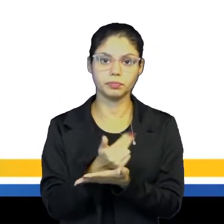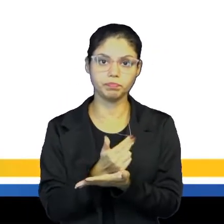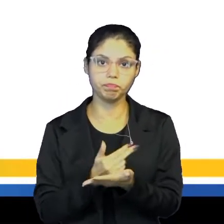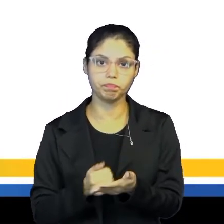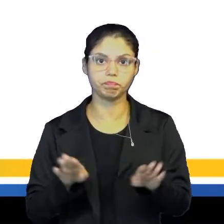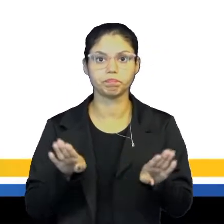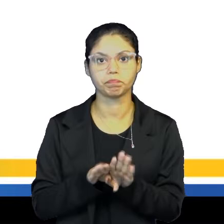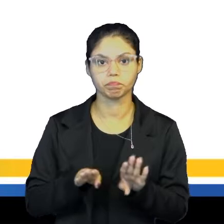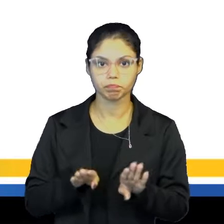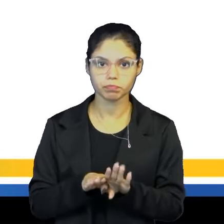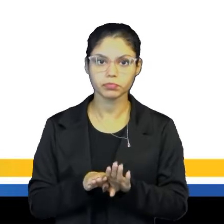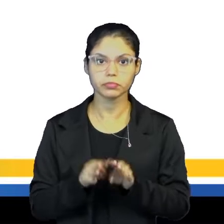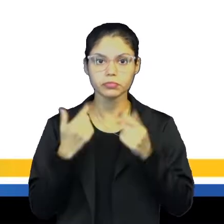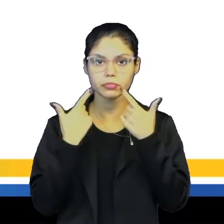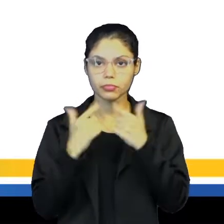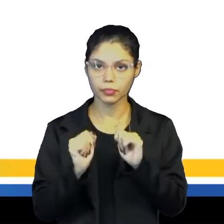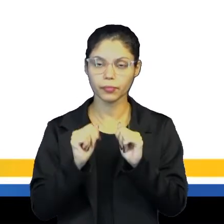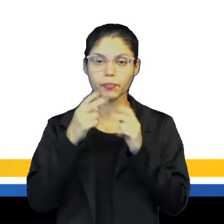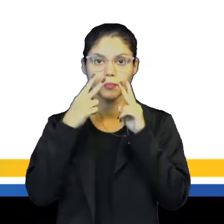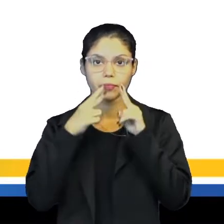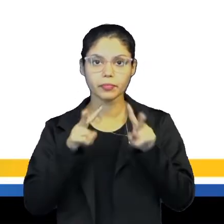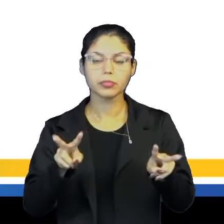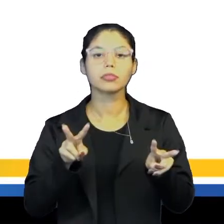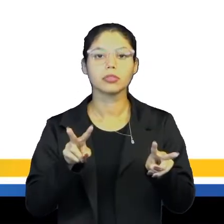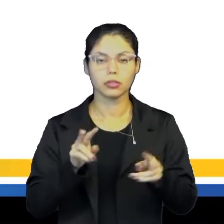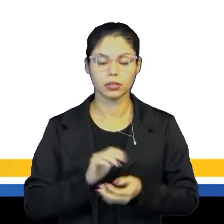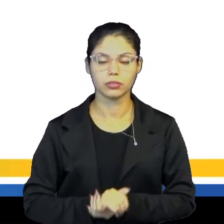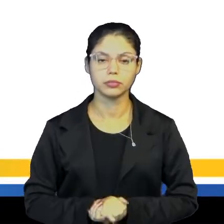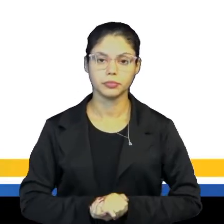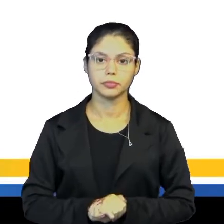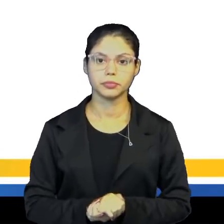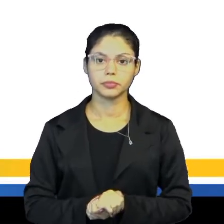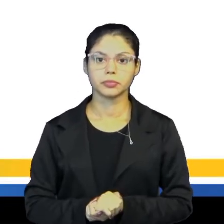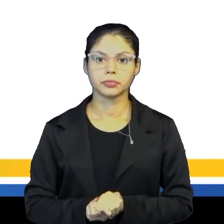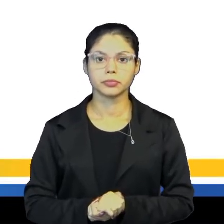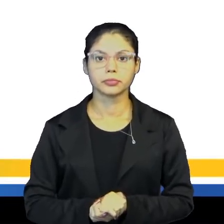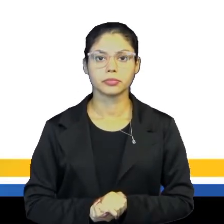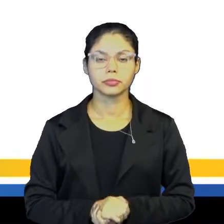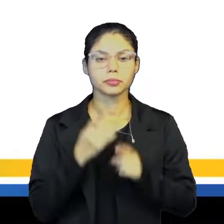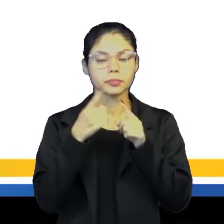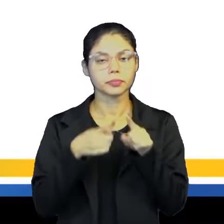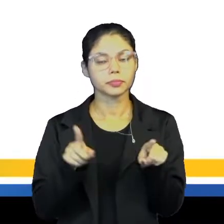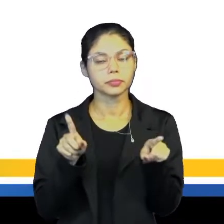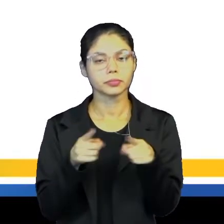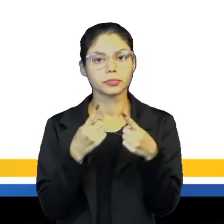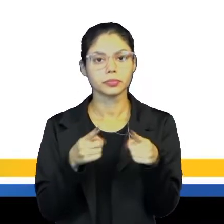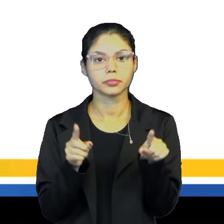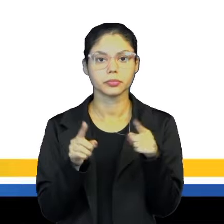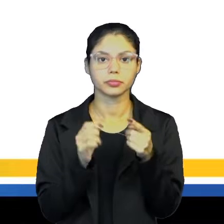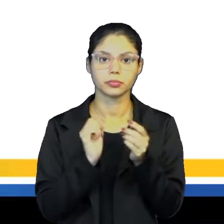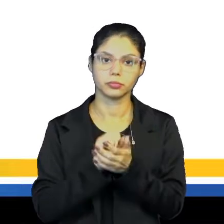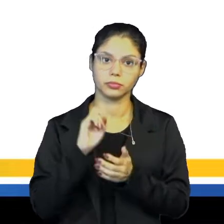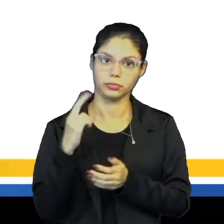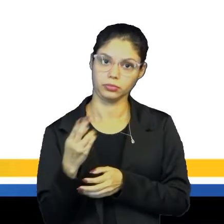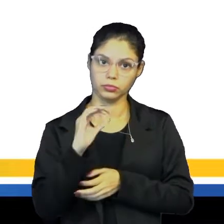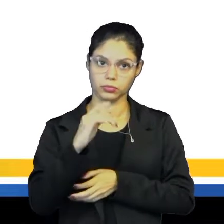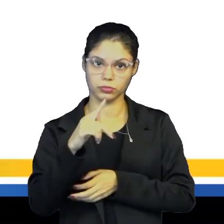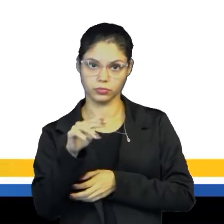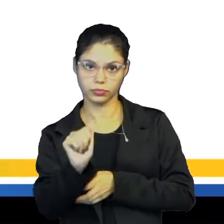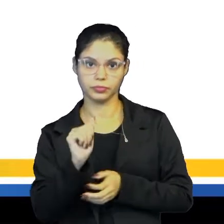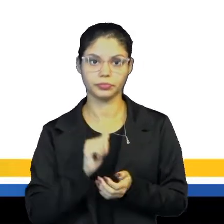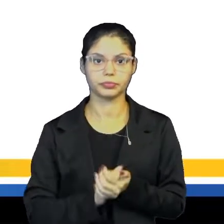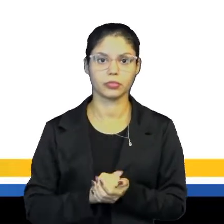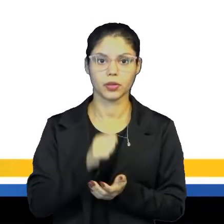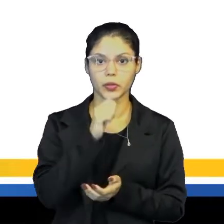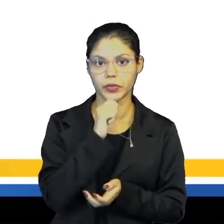artística, também é uma linguagem dentro das artes visuais aí, a música ou ópera, tá?